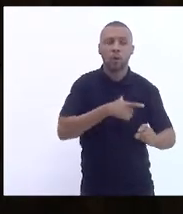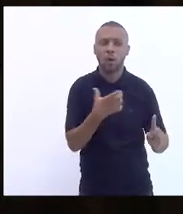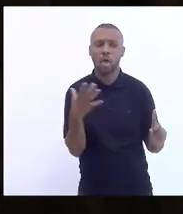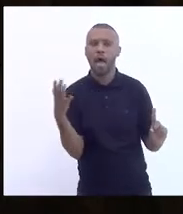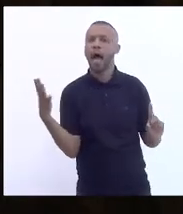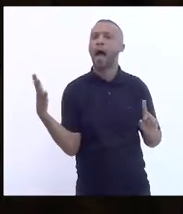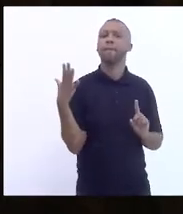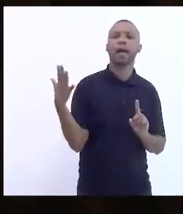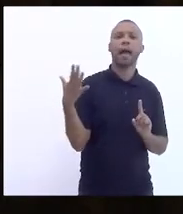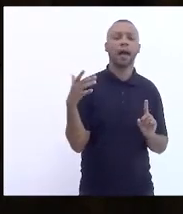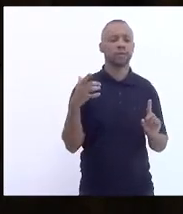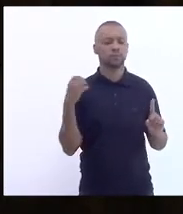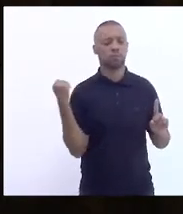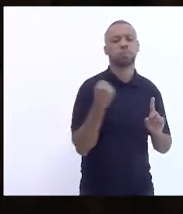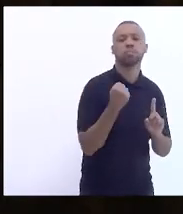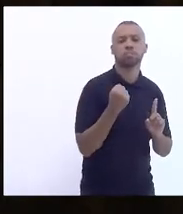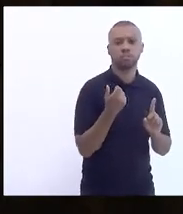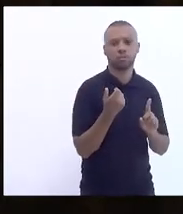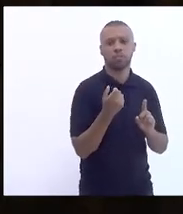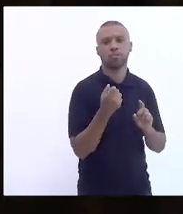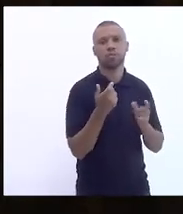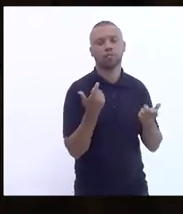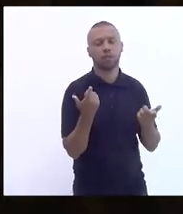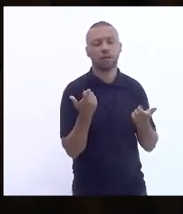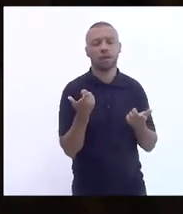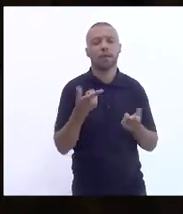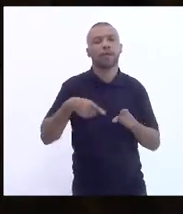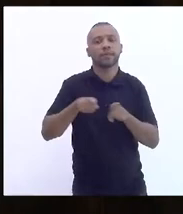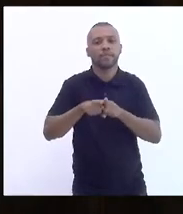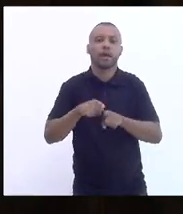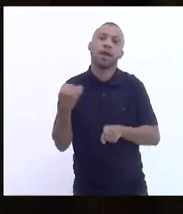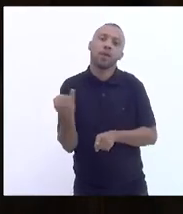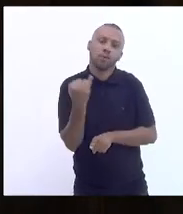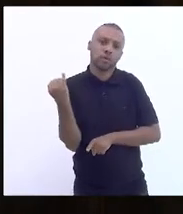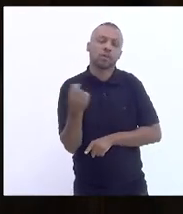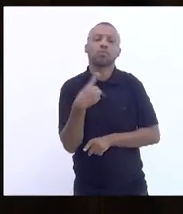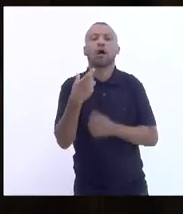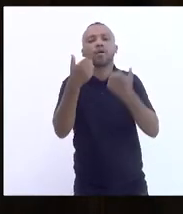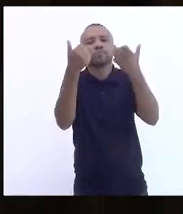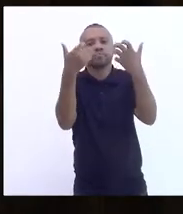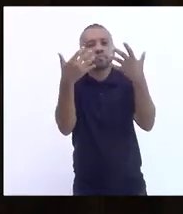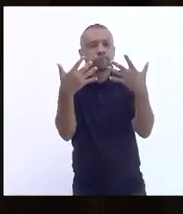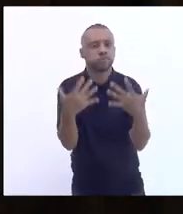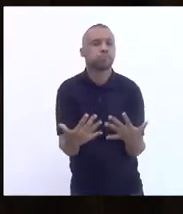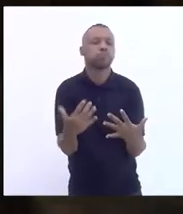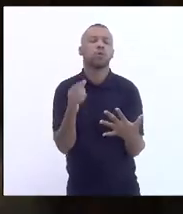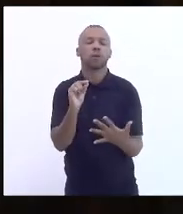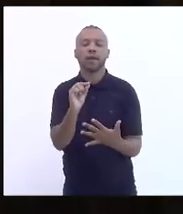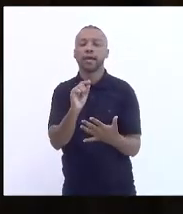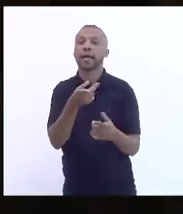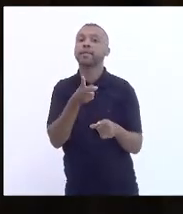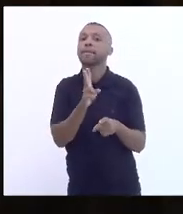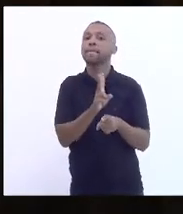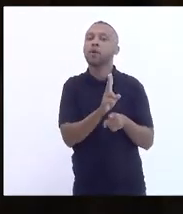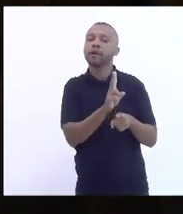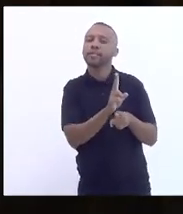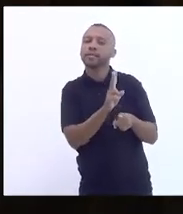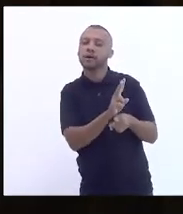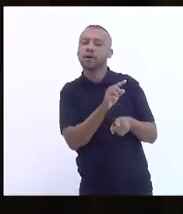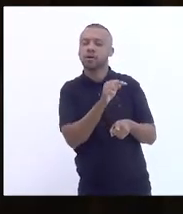ameaça mas para Além disso acho que é importante também a gente ressaltar que essa proteção